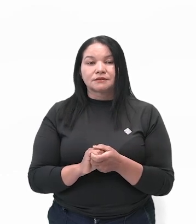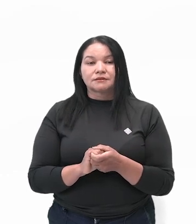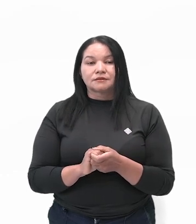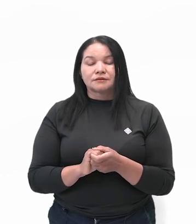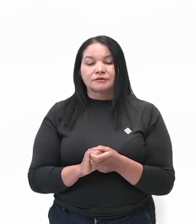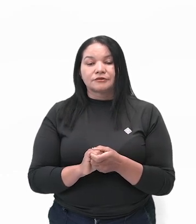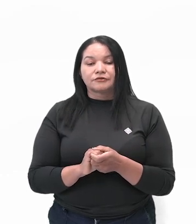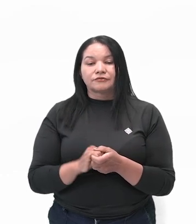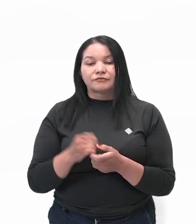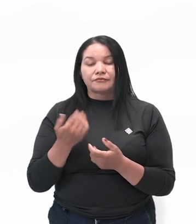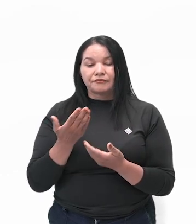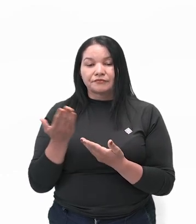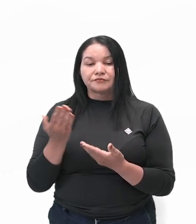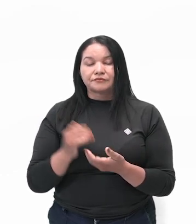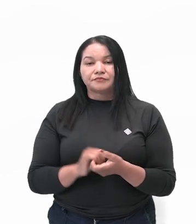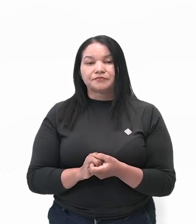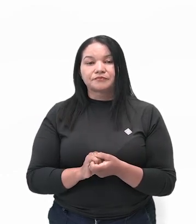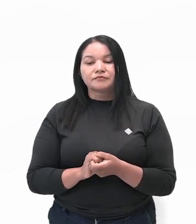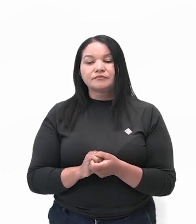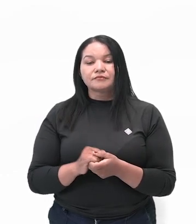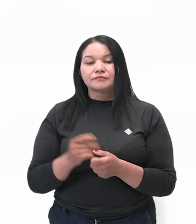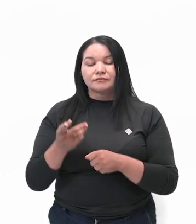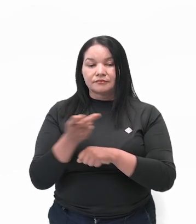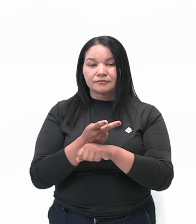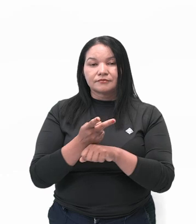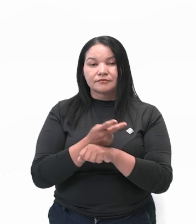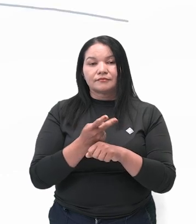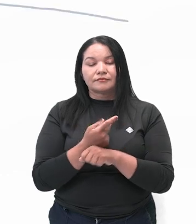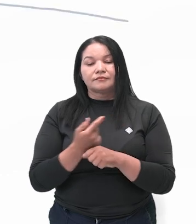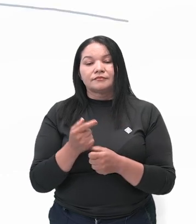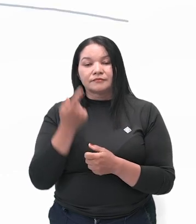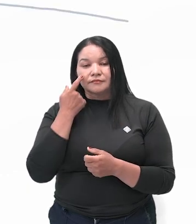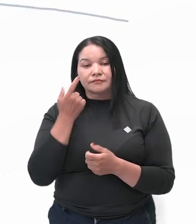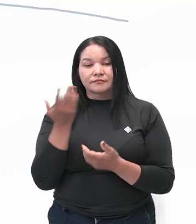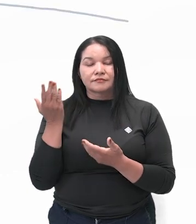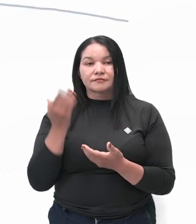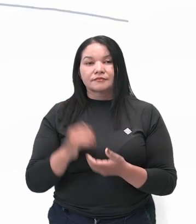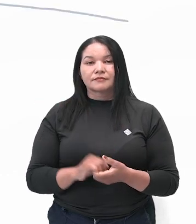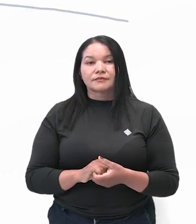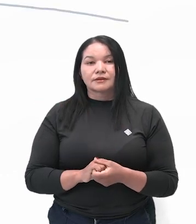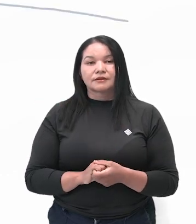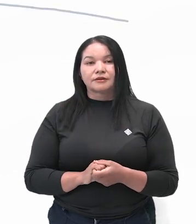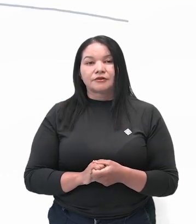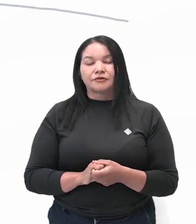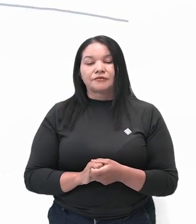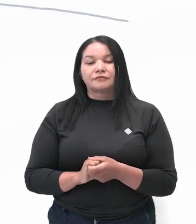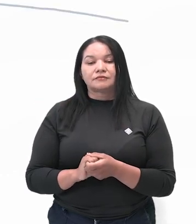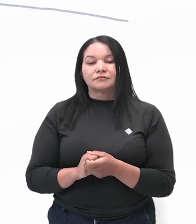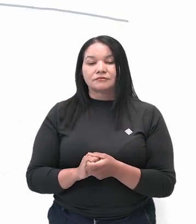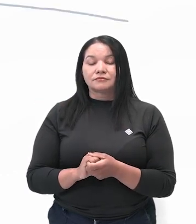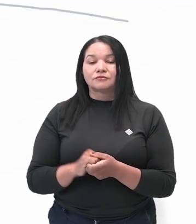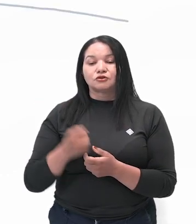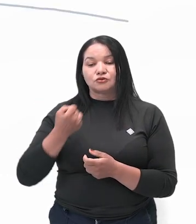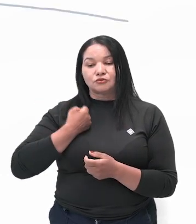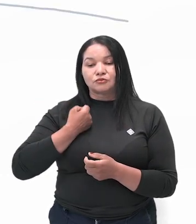ok? Contributes, global, forest, aqui ó, mais